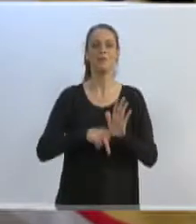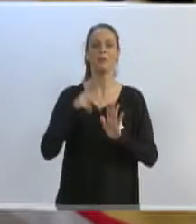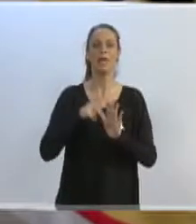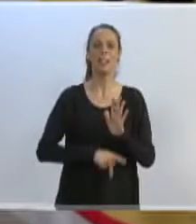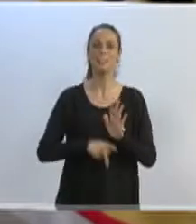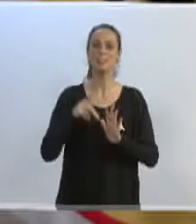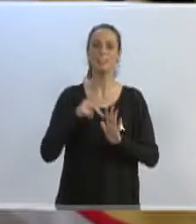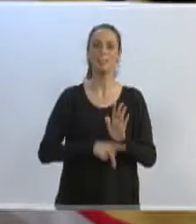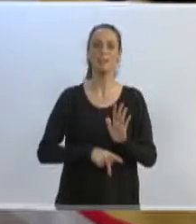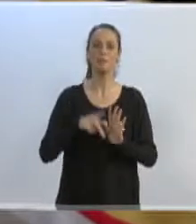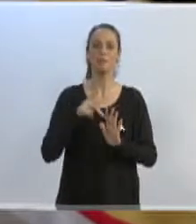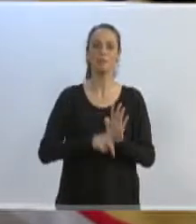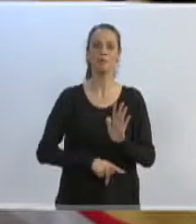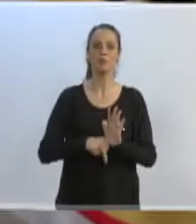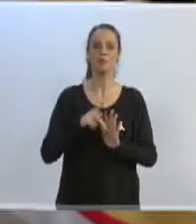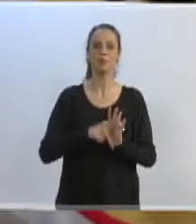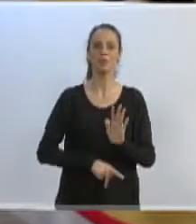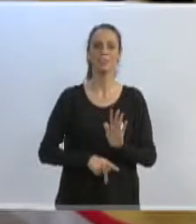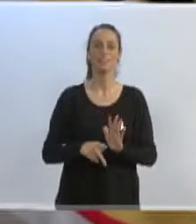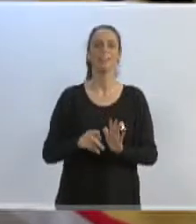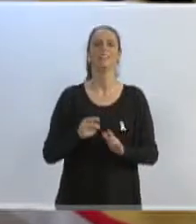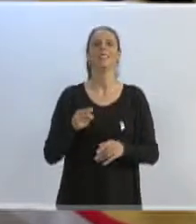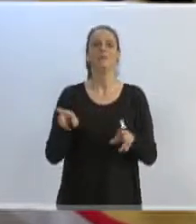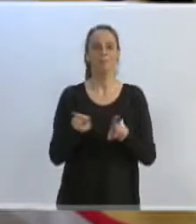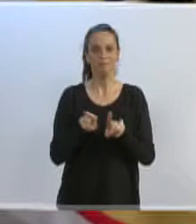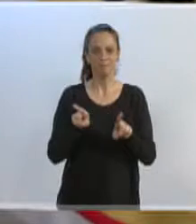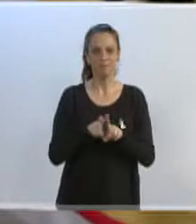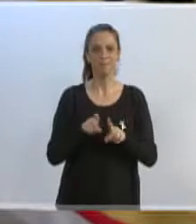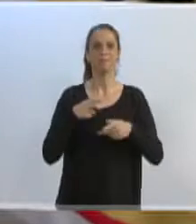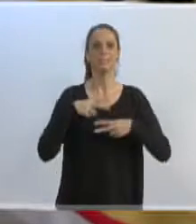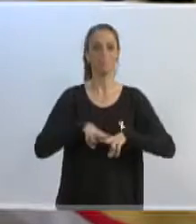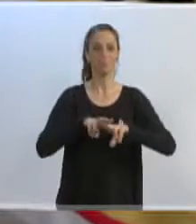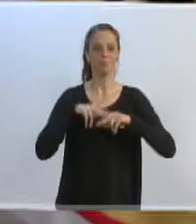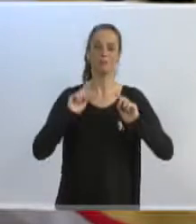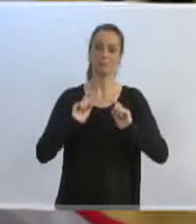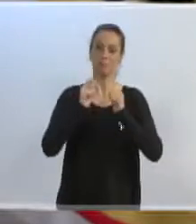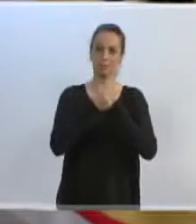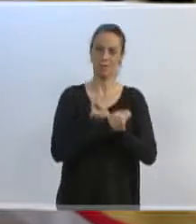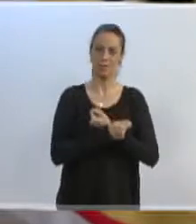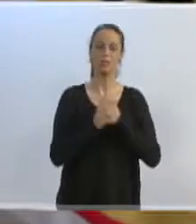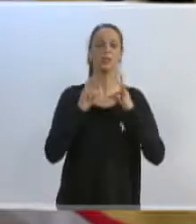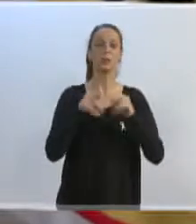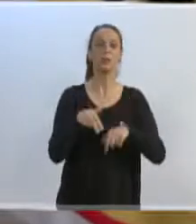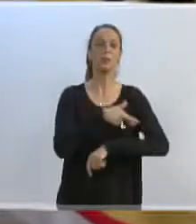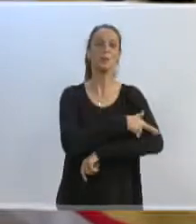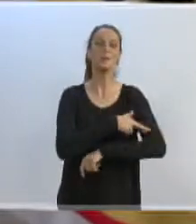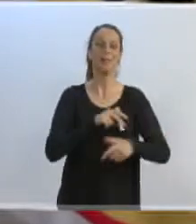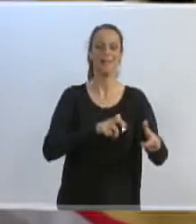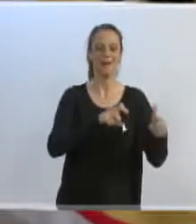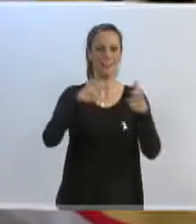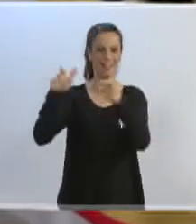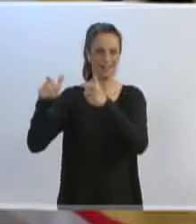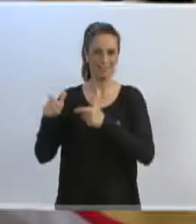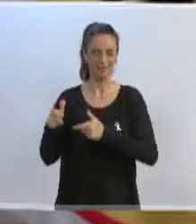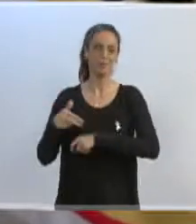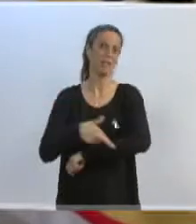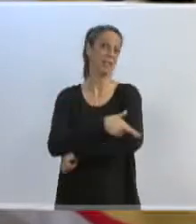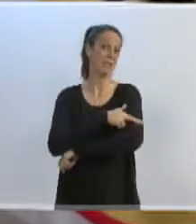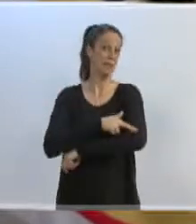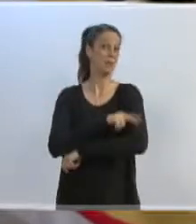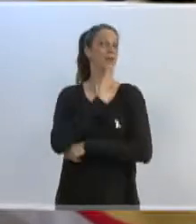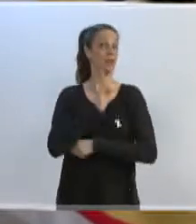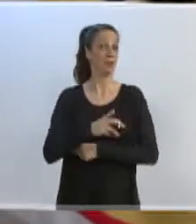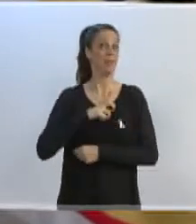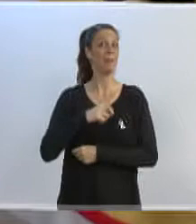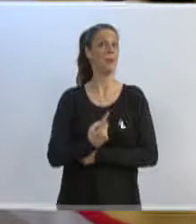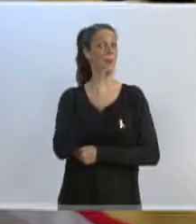minha autoria, implantação de brinquedos adaptados para as crianças cadeirantes em todos os parques da nossa cidade. No Parque Ramiro Rido já